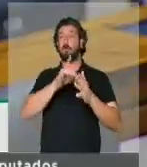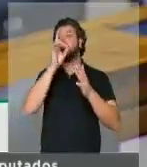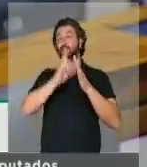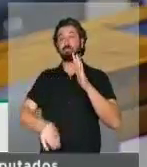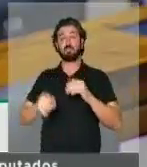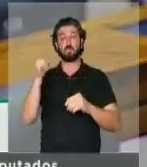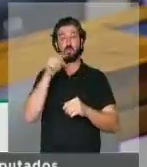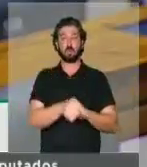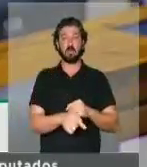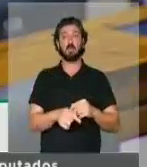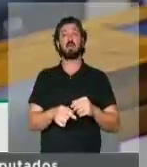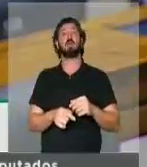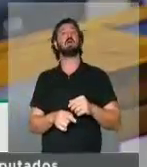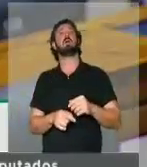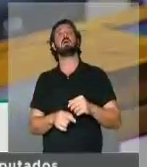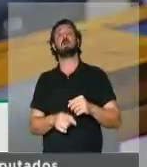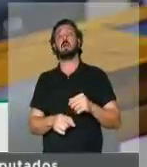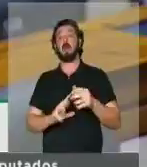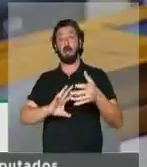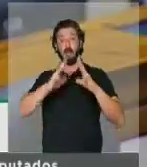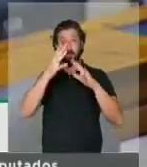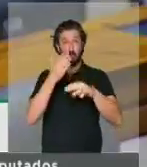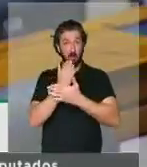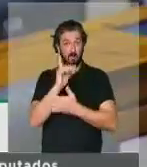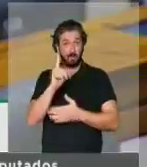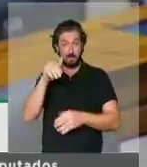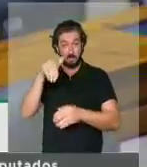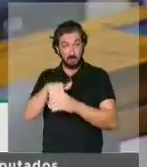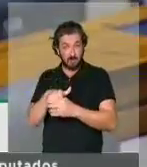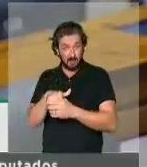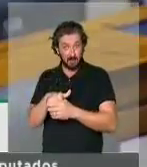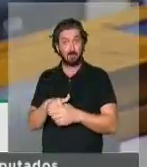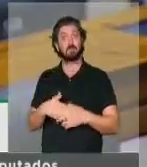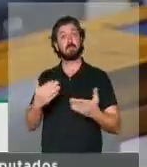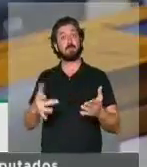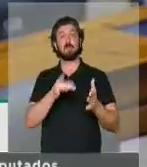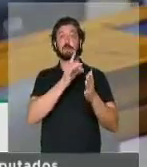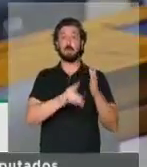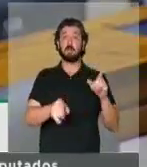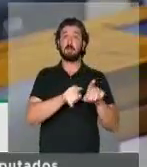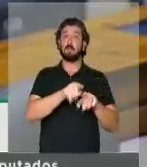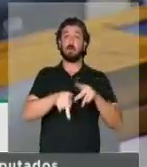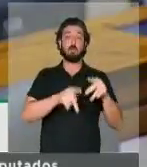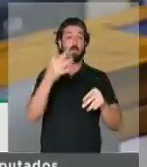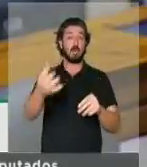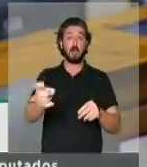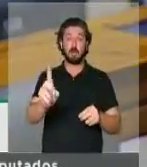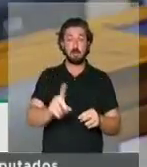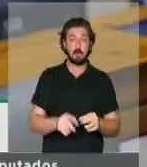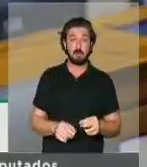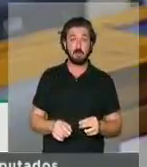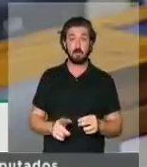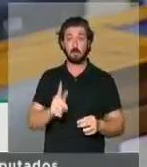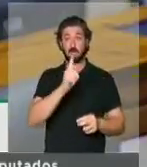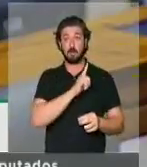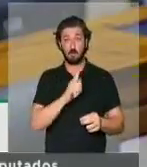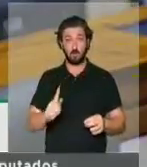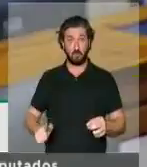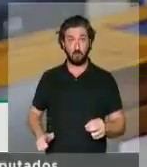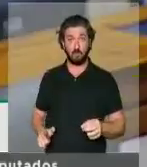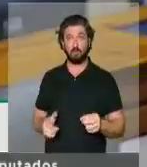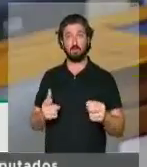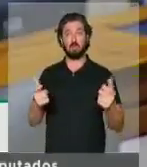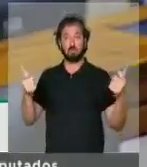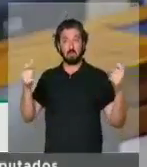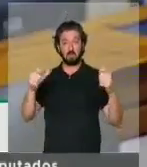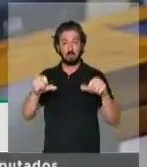presidentes. As reformas não foram aprovadas pelas urnas e são rejeitadas pela população. O governo se